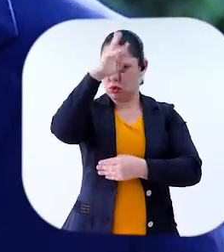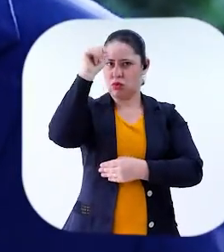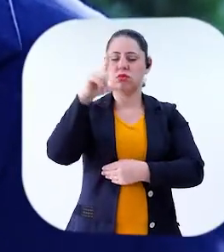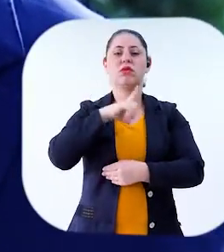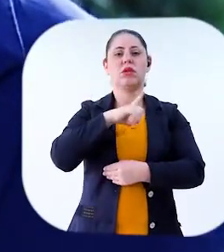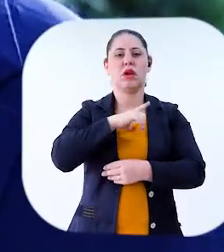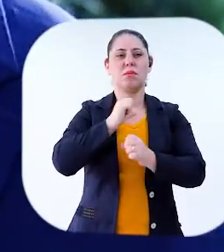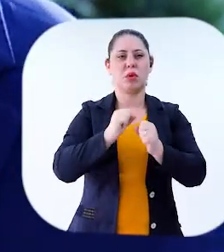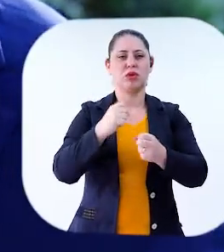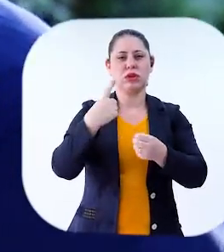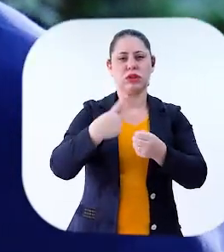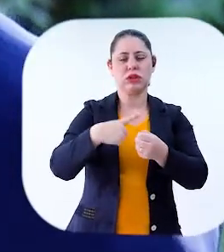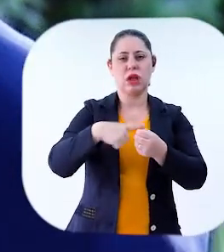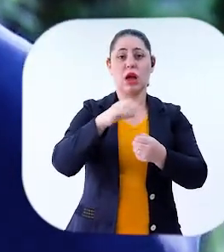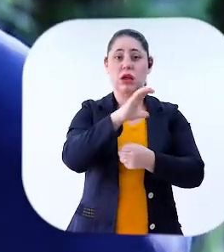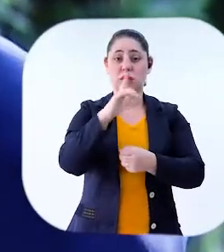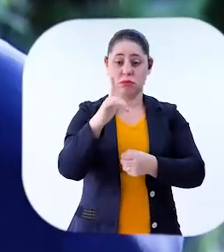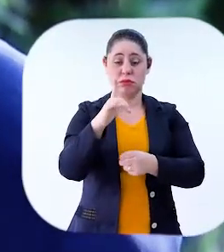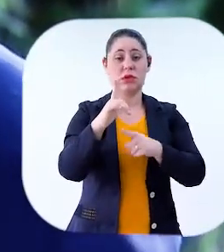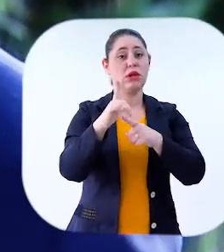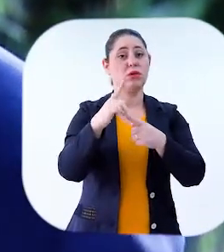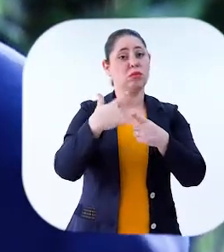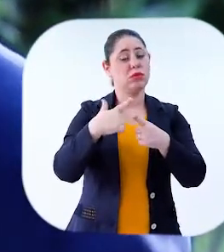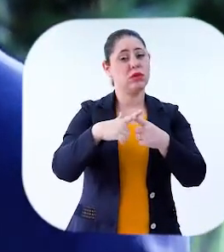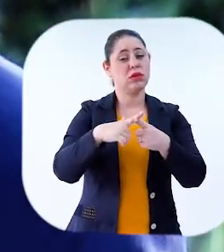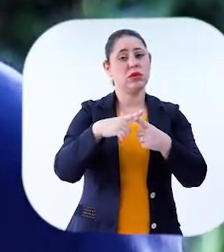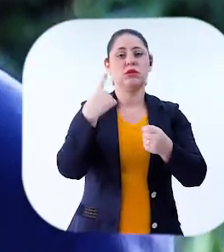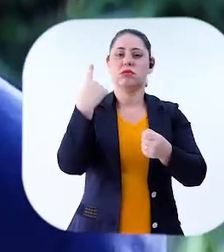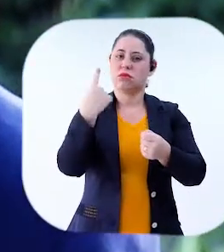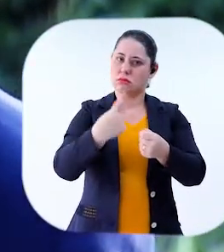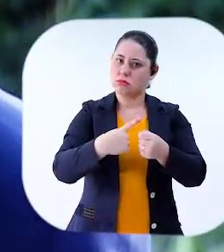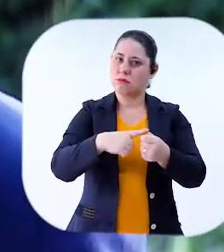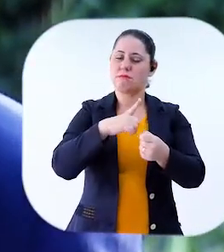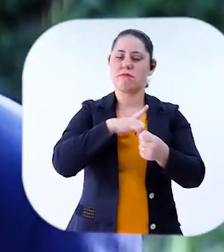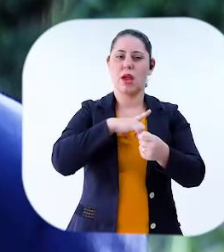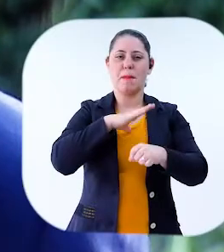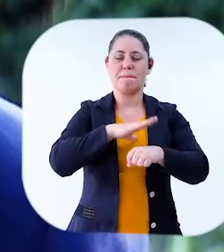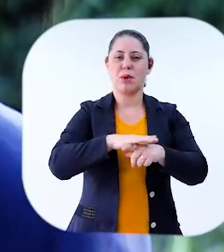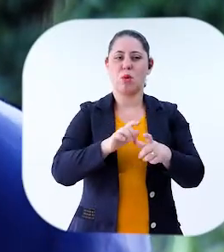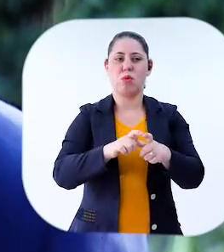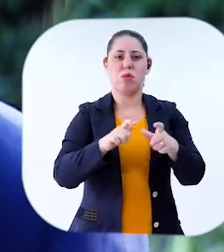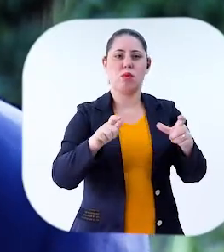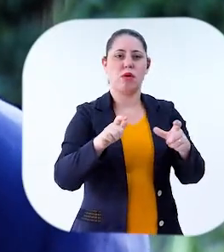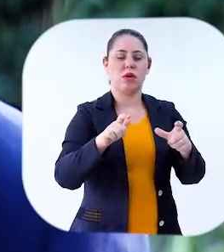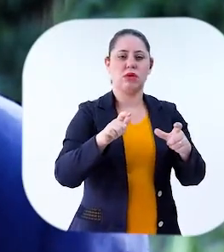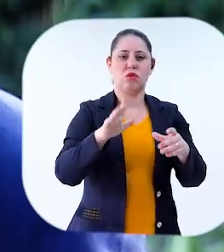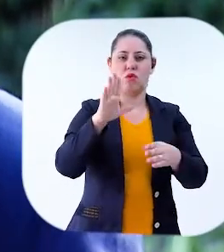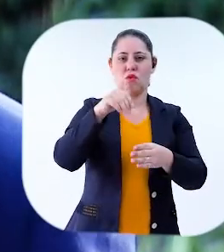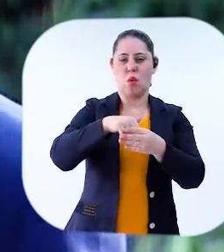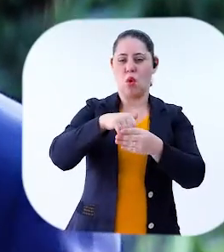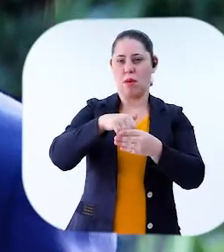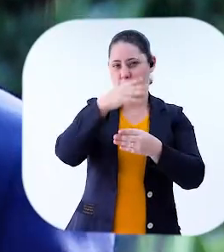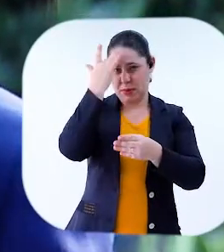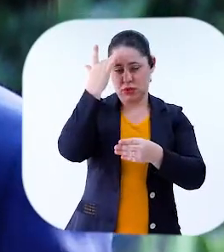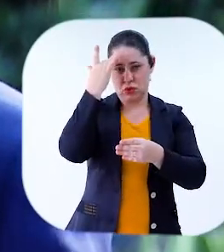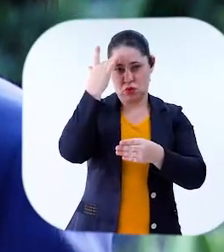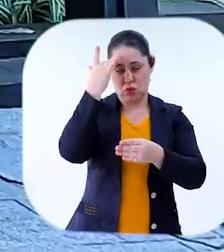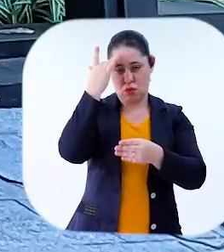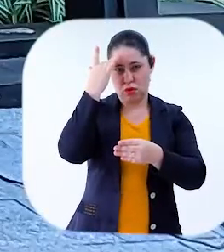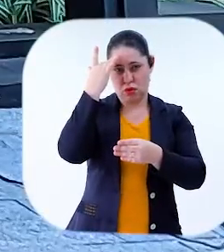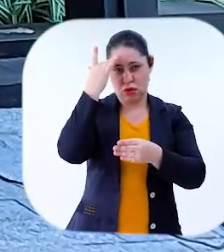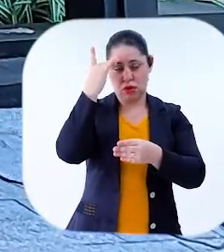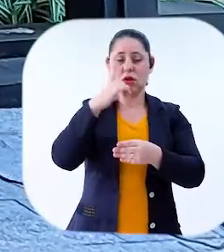de ter segundo turno no município de Campo Grande. Então, naquelas cidades onde há possibilidade de ter segundo turno, terá segundo